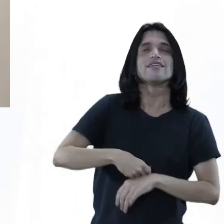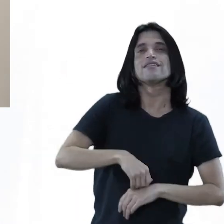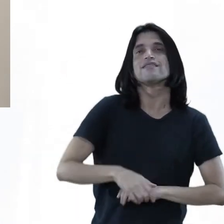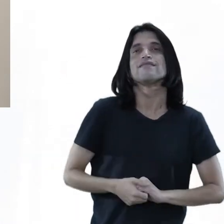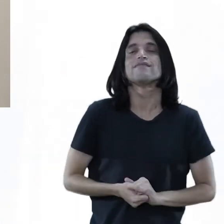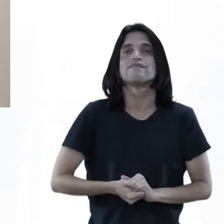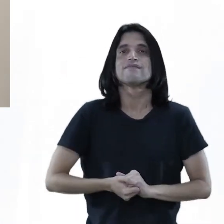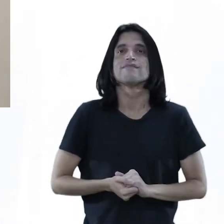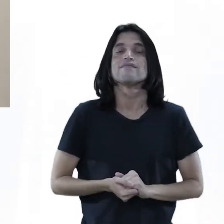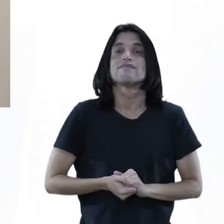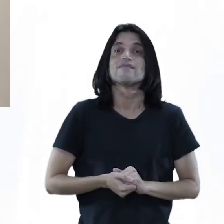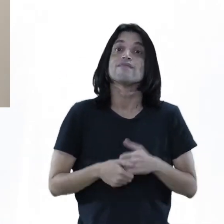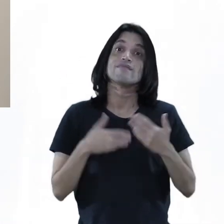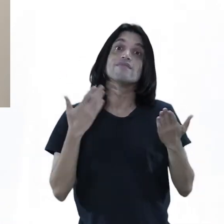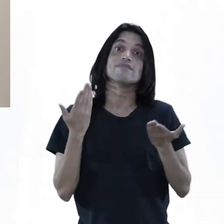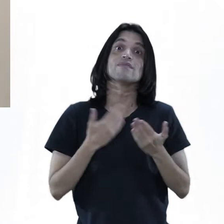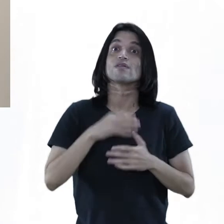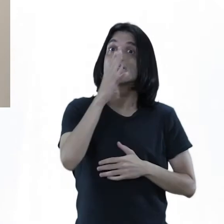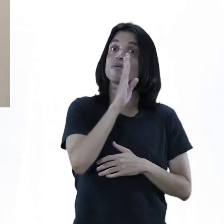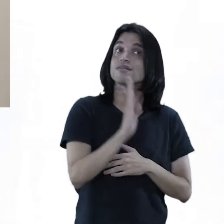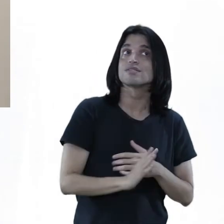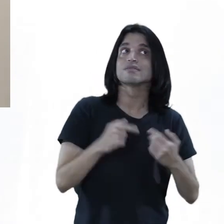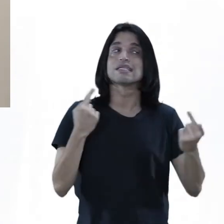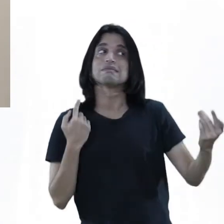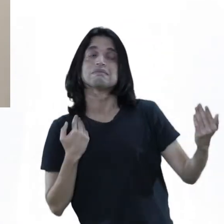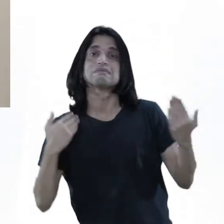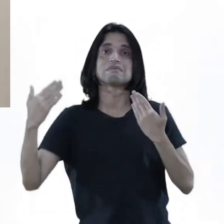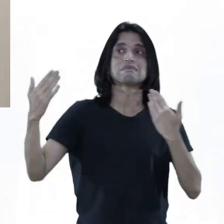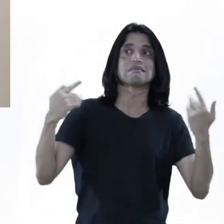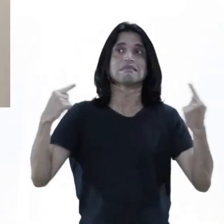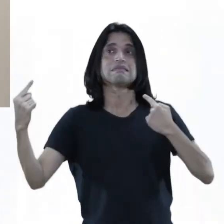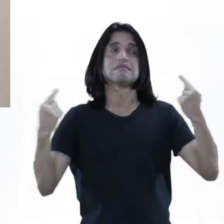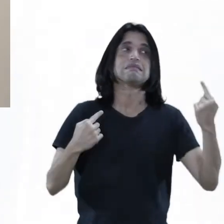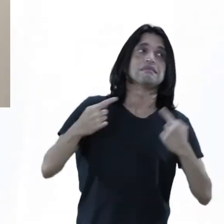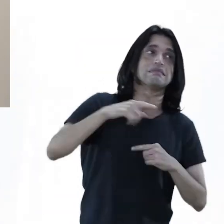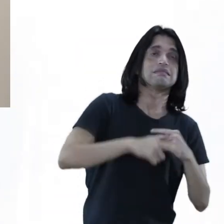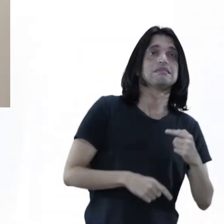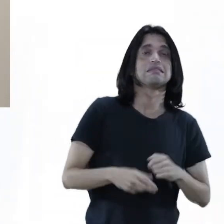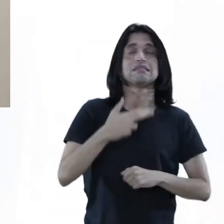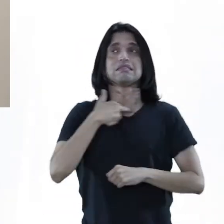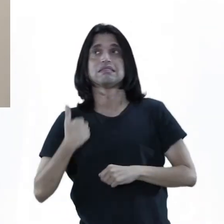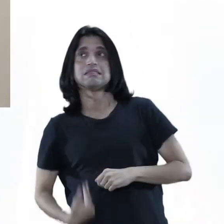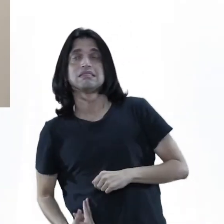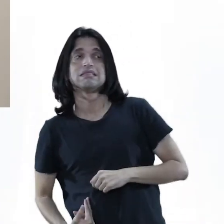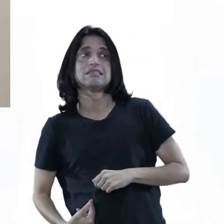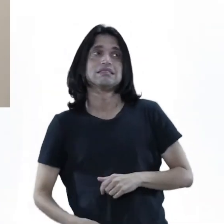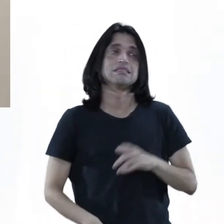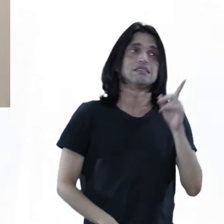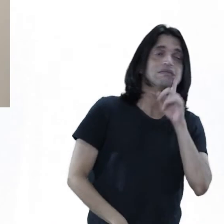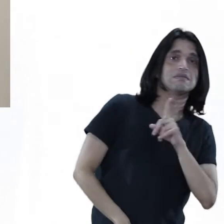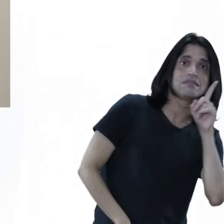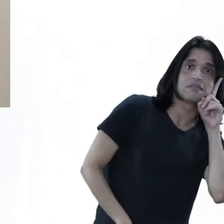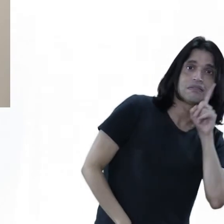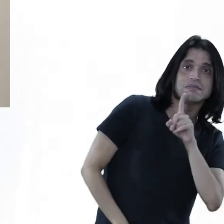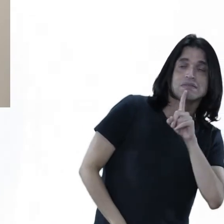1822. Então, o Brasil está numa situação muito complexa entre China e Estados Unidos. Ou eu mantenho